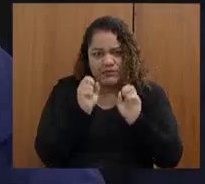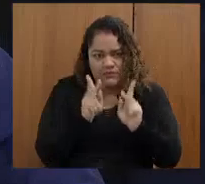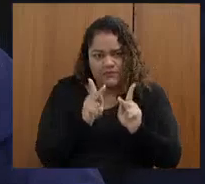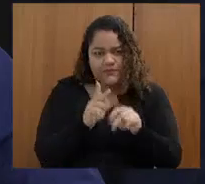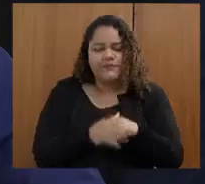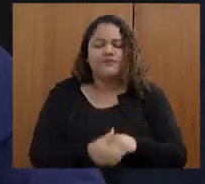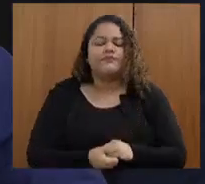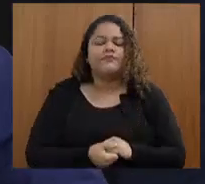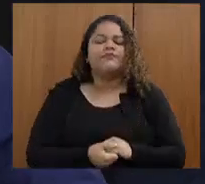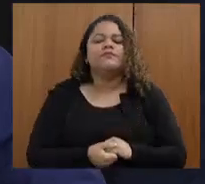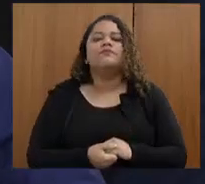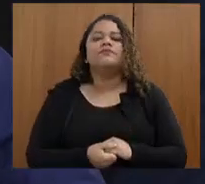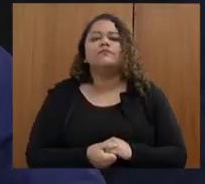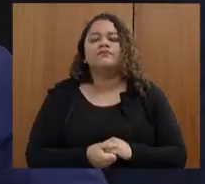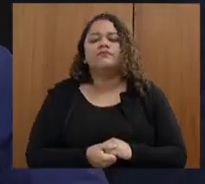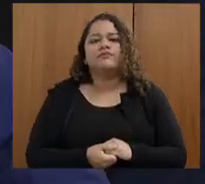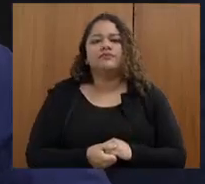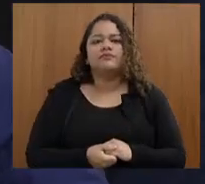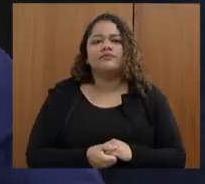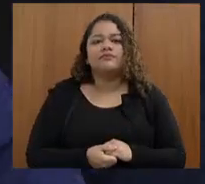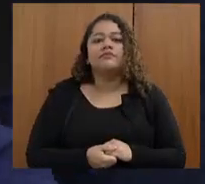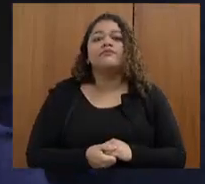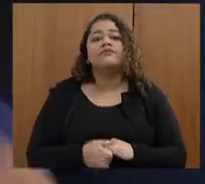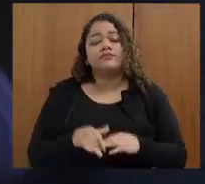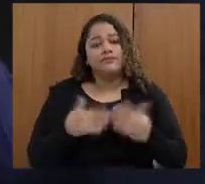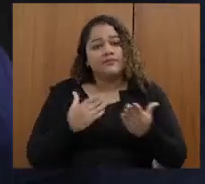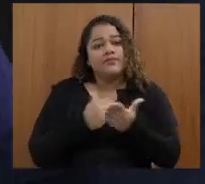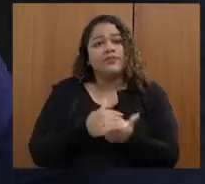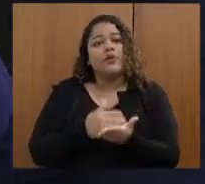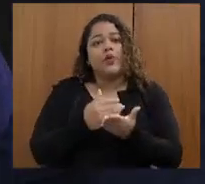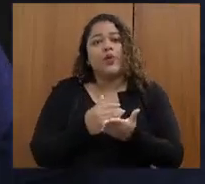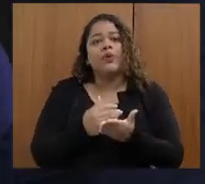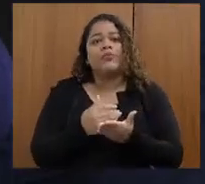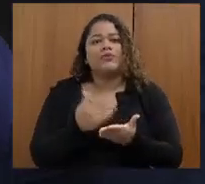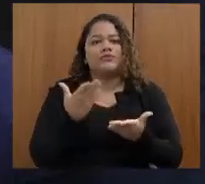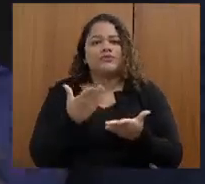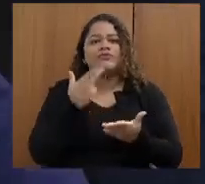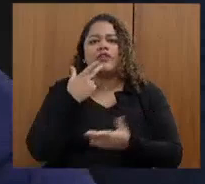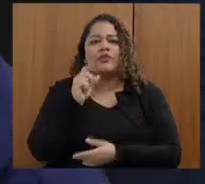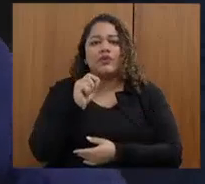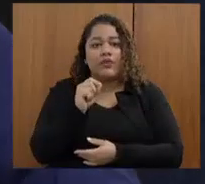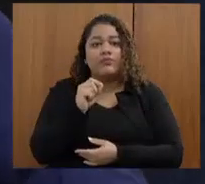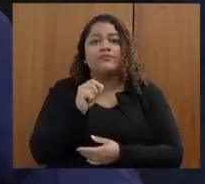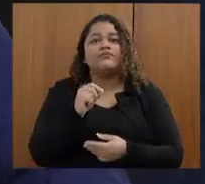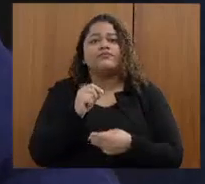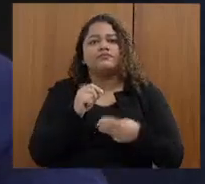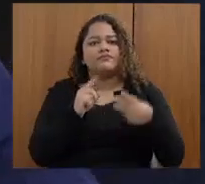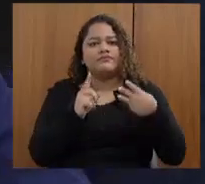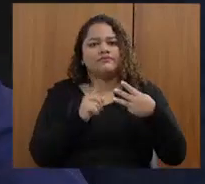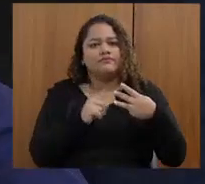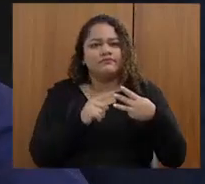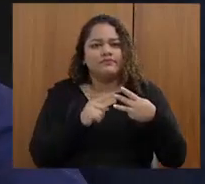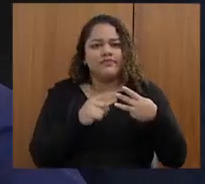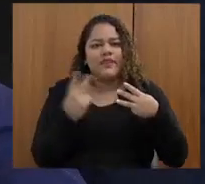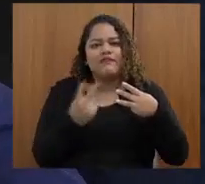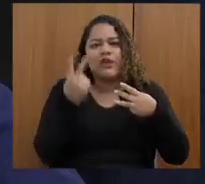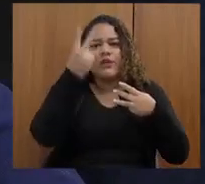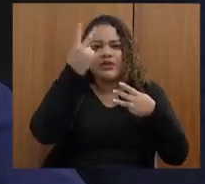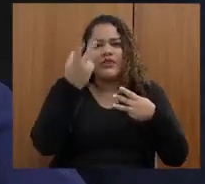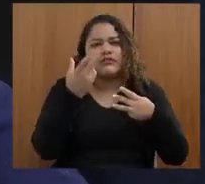eu inicio aqui dizendo exatamente do processo que aqui cabe valorização é melhoria de comunicação